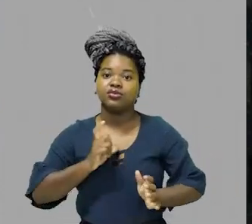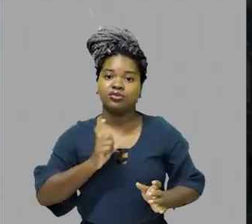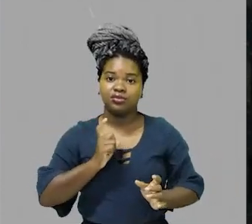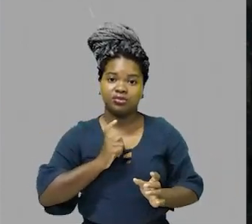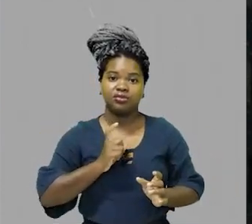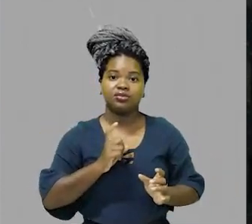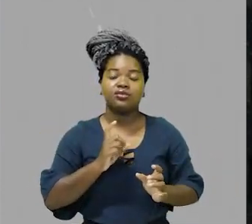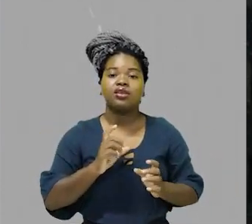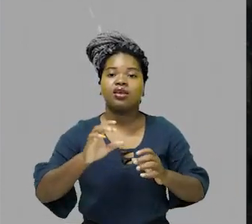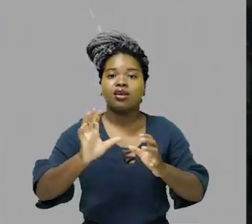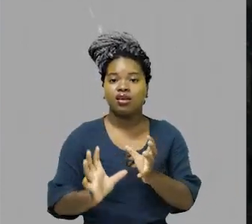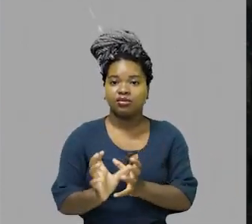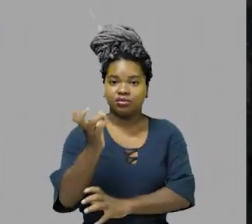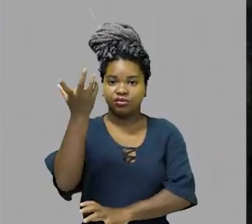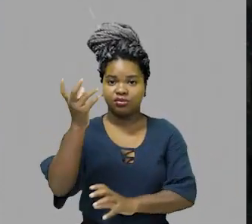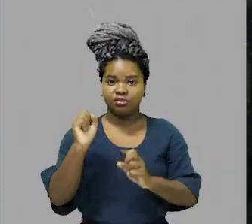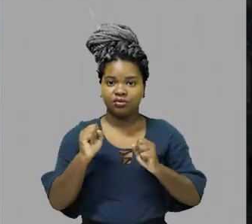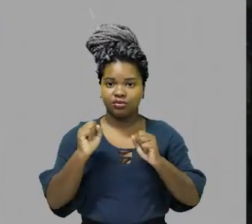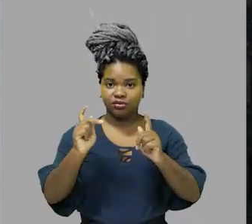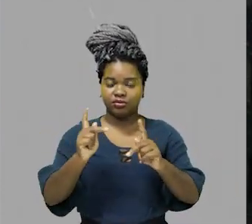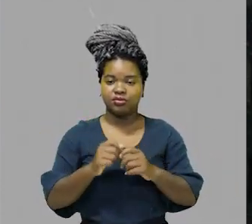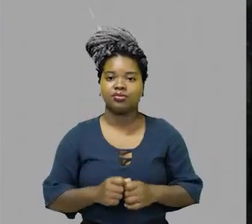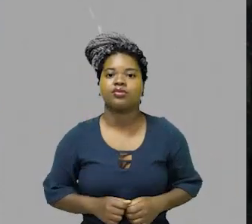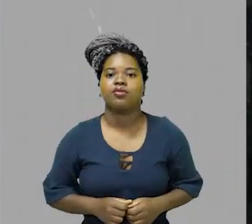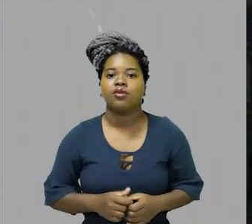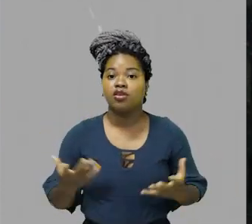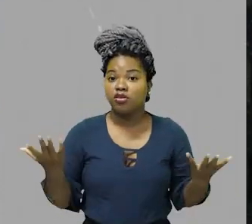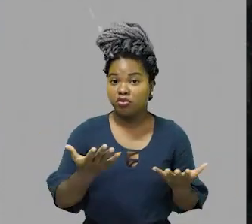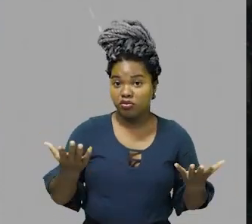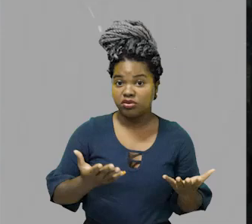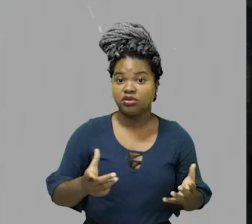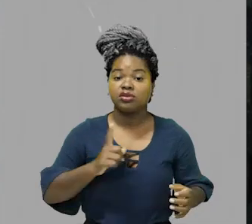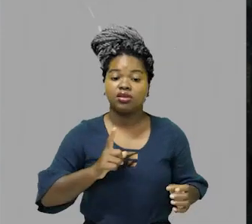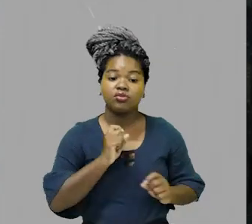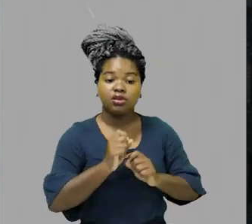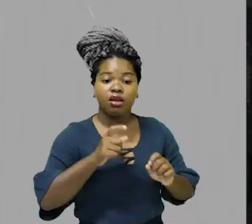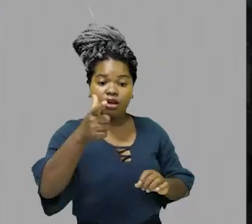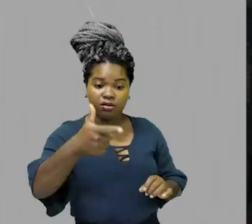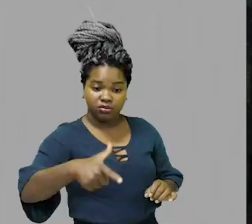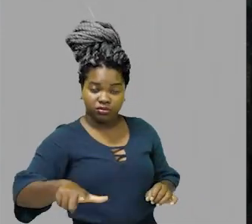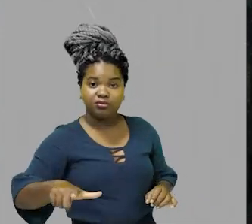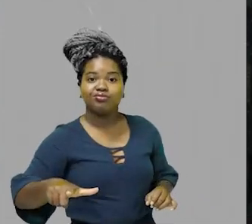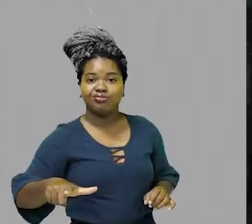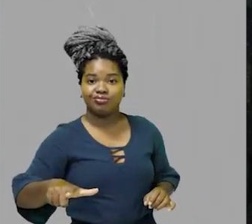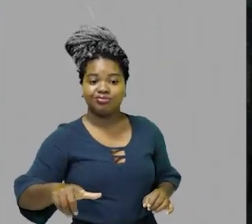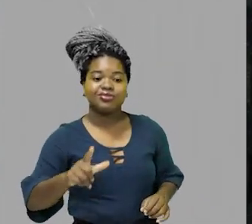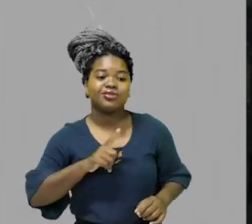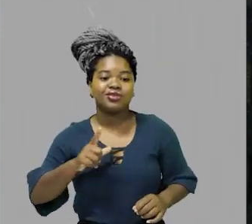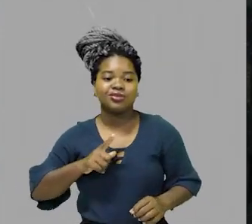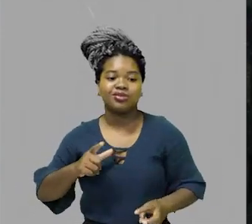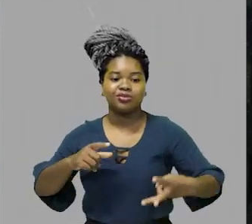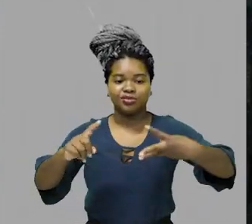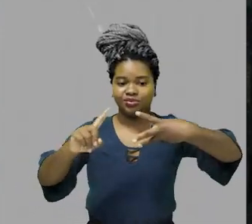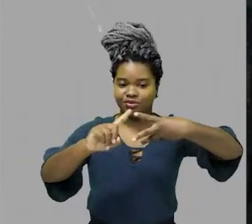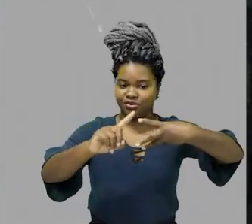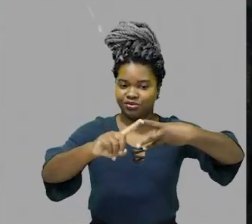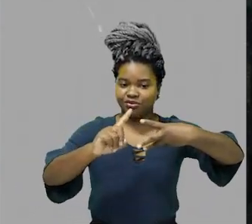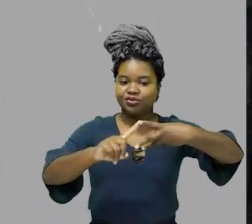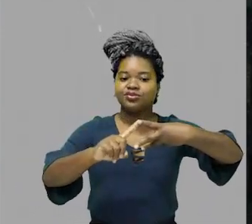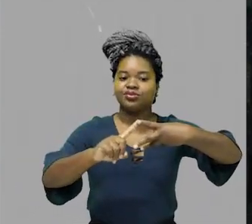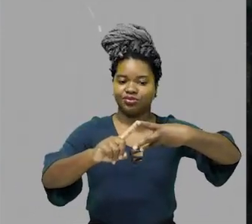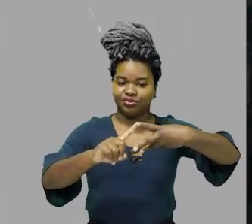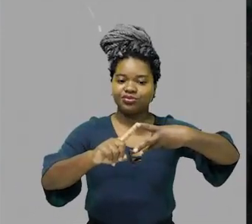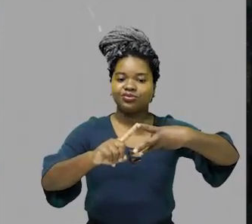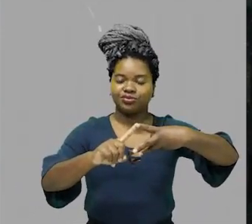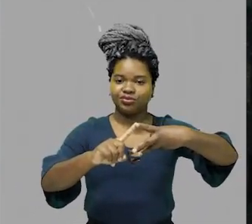aula anterior, para a gente não perder o raciocínio. E nós vamos falar do splicing do DNA.